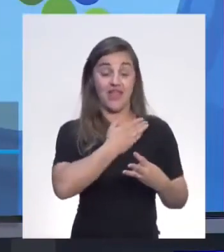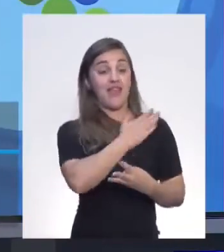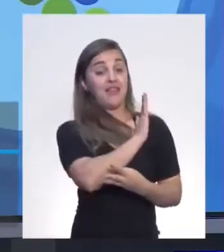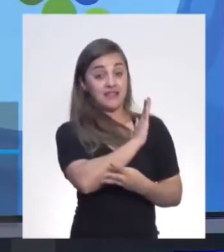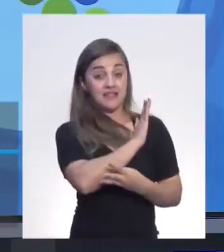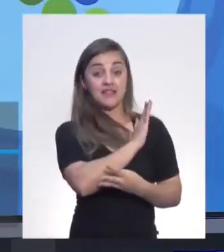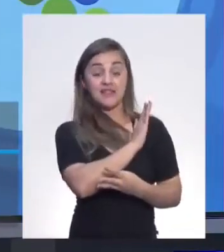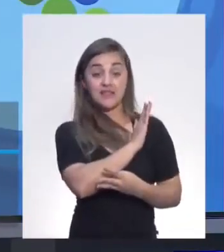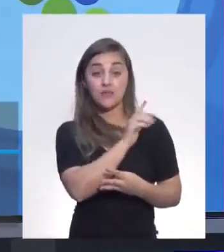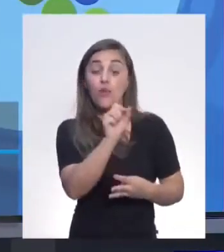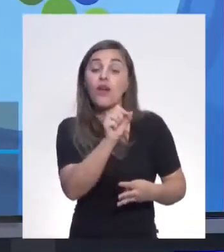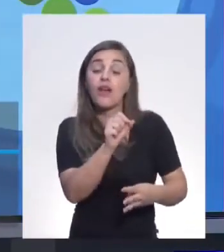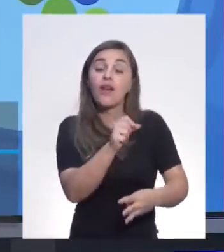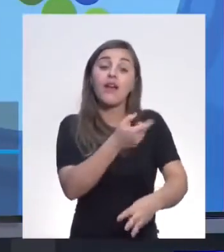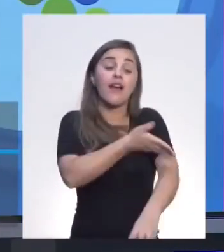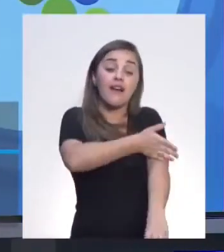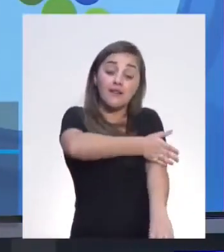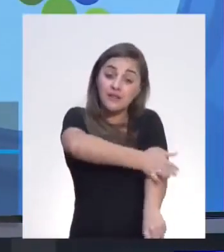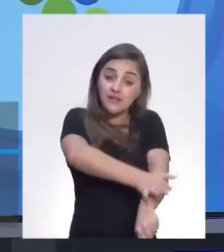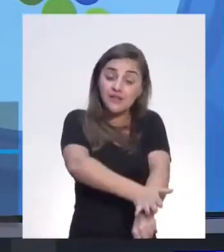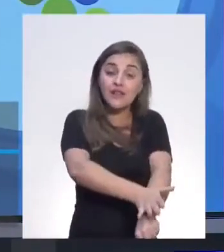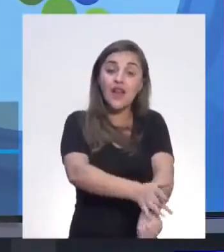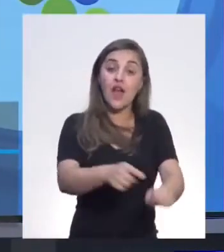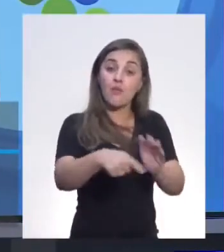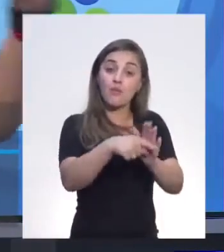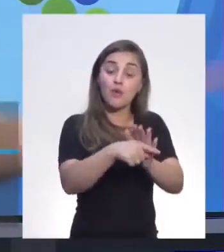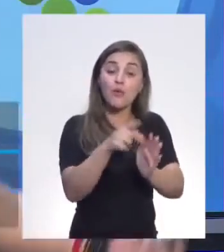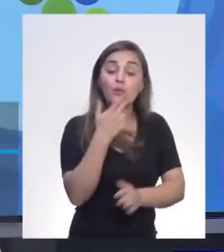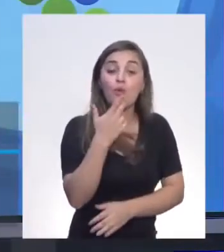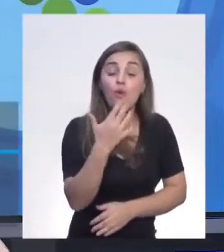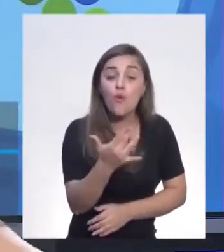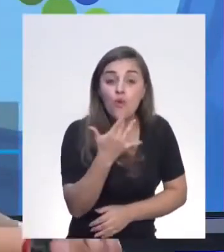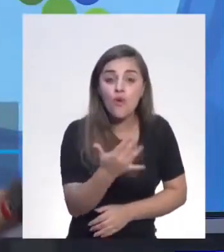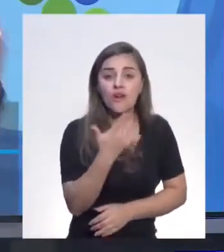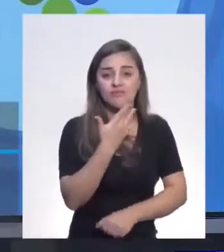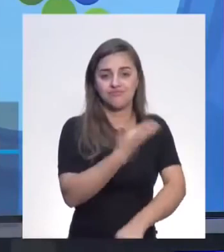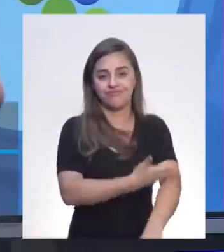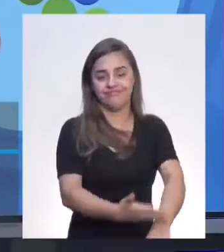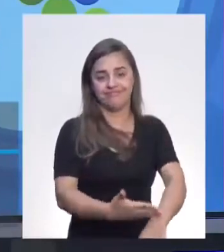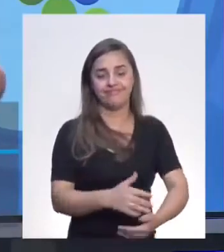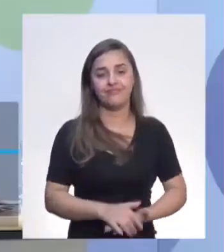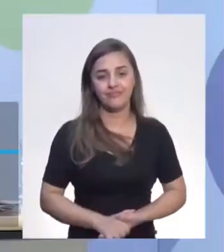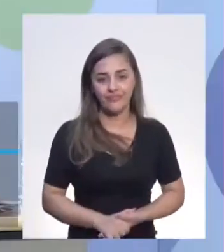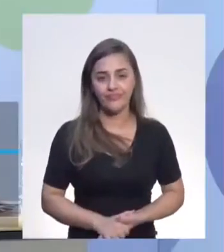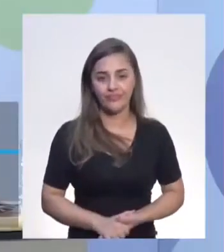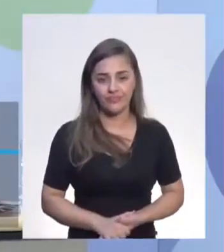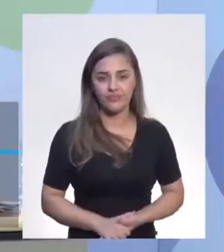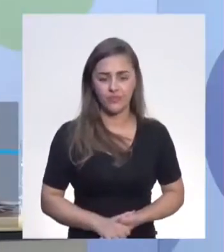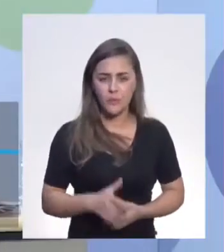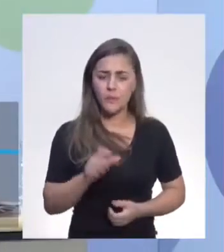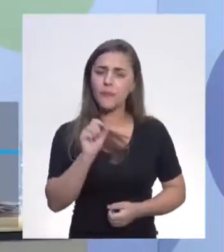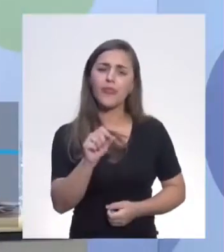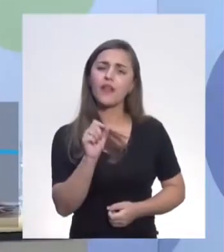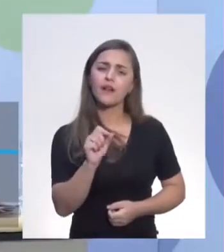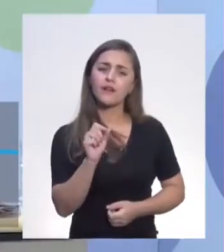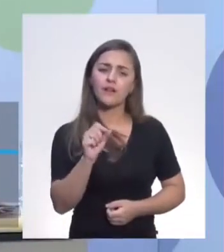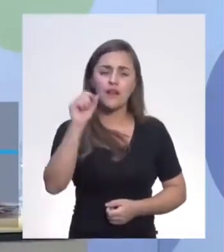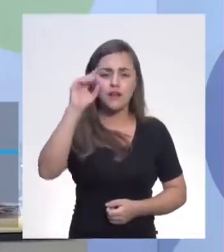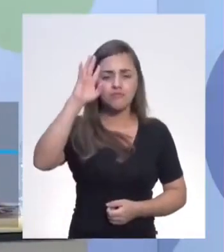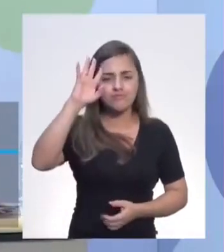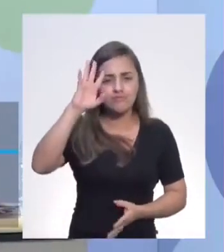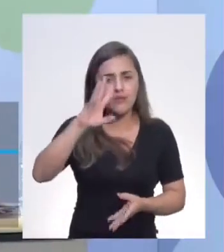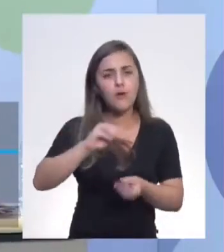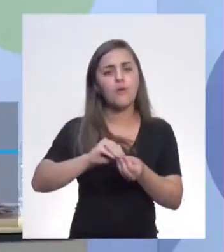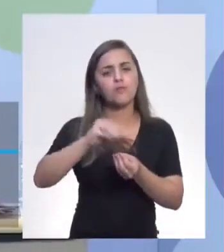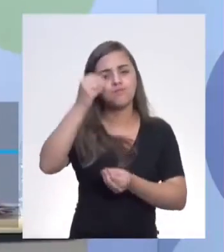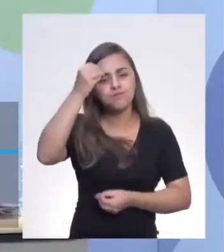sobre etnia. Ser branco não causa preconceito. Outras coisas, sim. Sim, e essa dimensão da compreensão